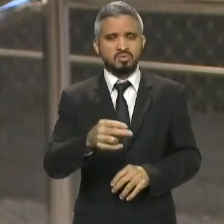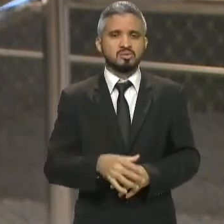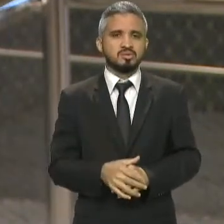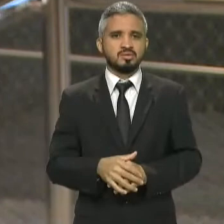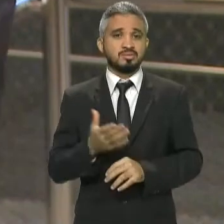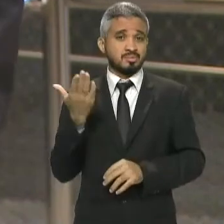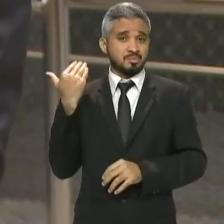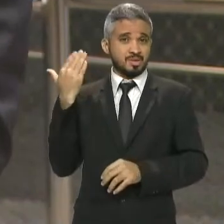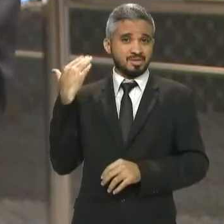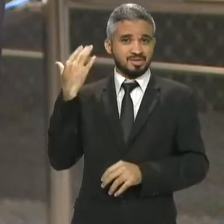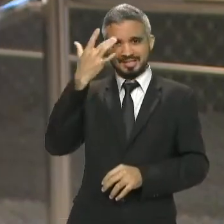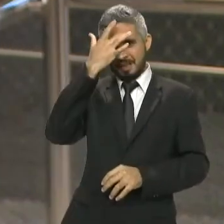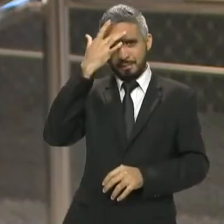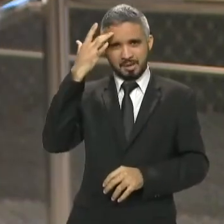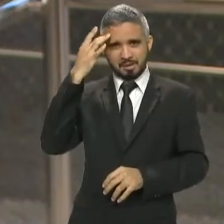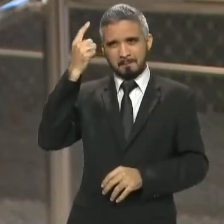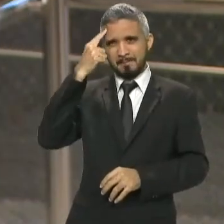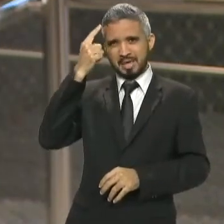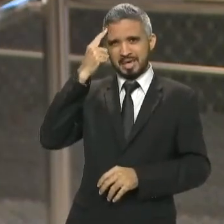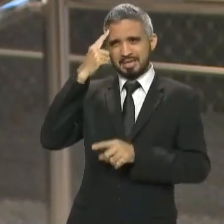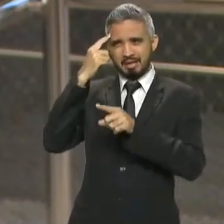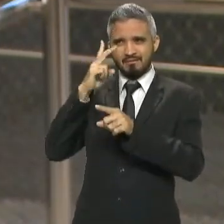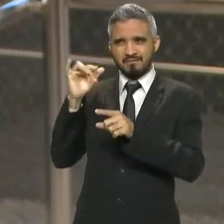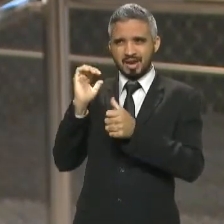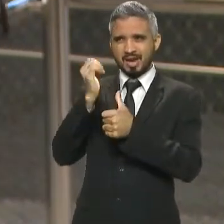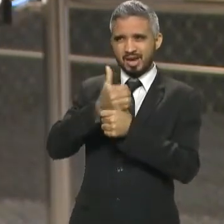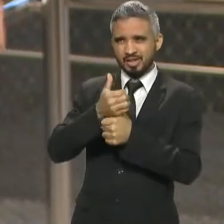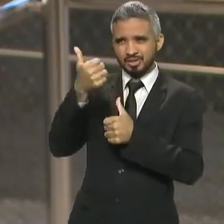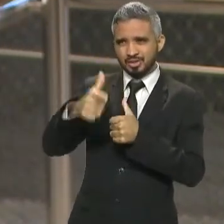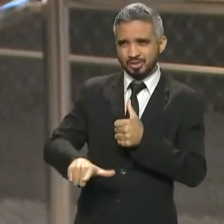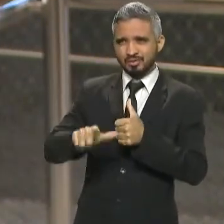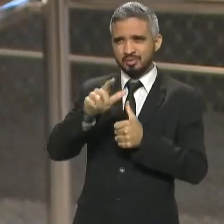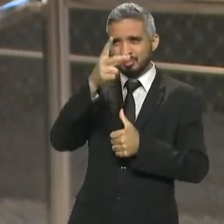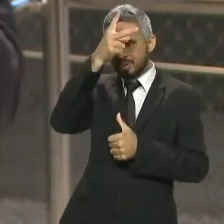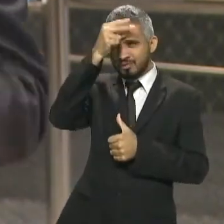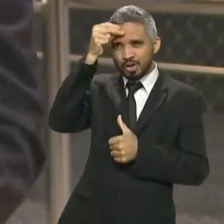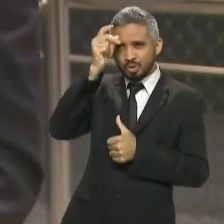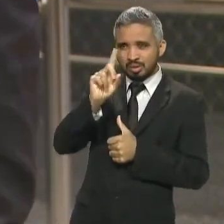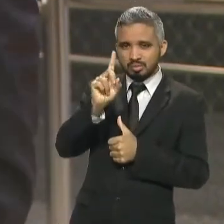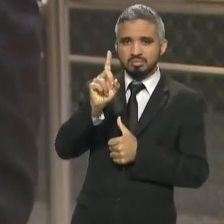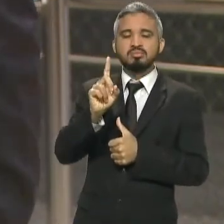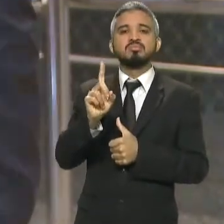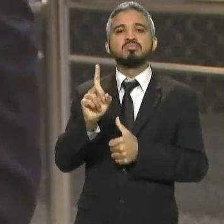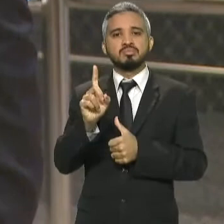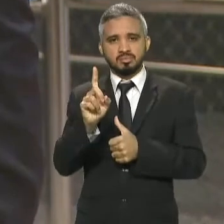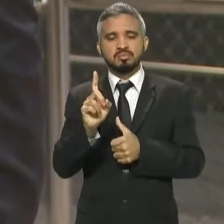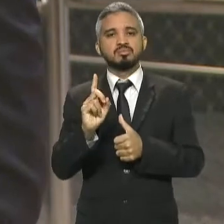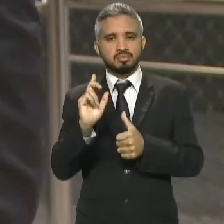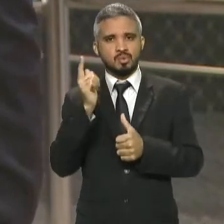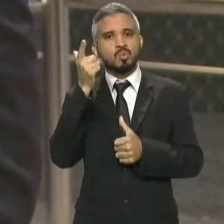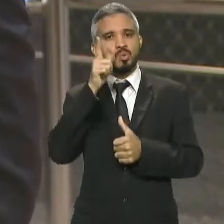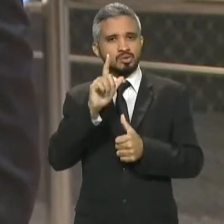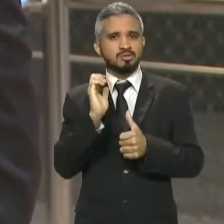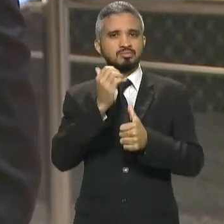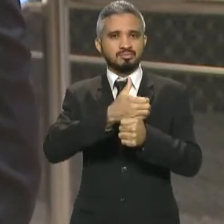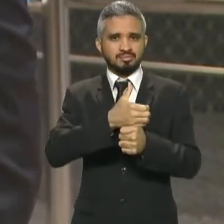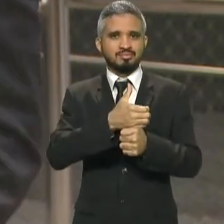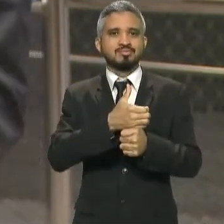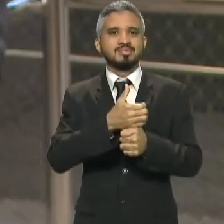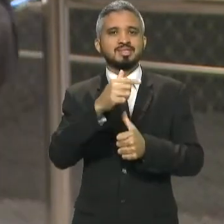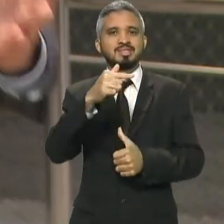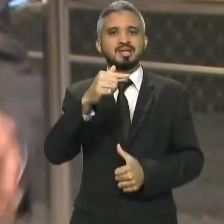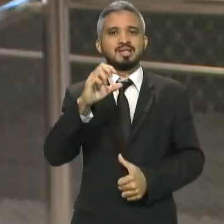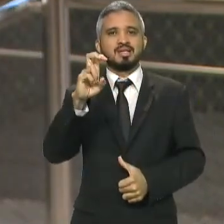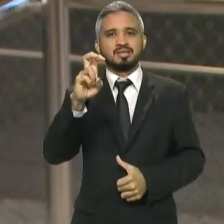não acreditavam que ele voltaria à prefeitura, voltou. E quando muitos pensavam que ele saía desacreditado, voltou com mais de 75% de